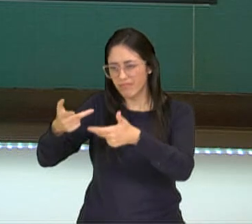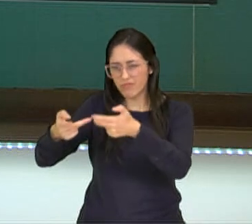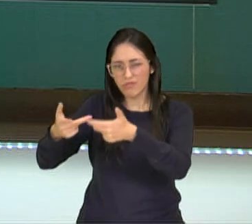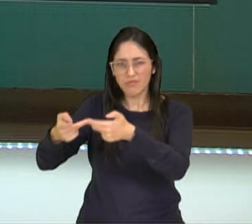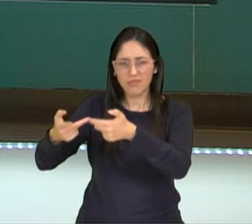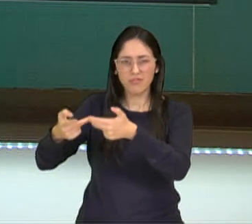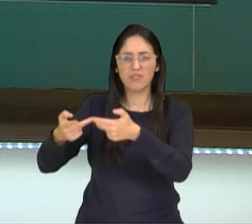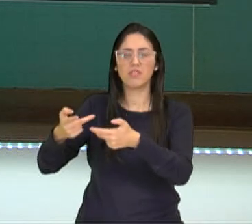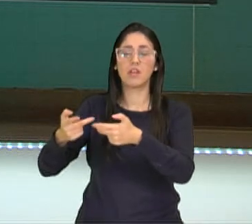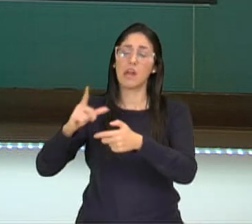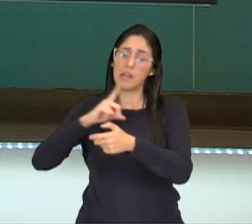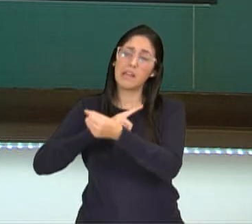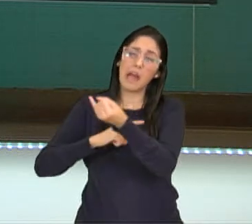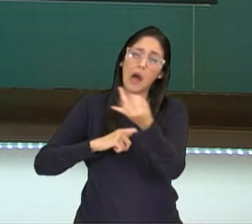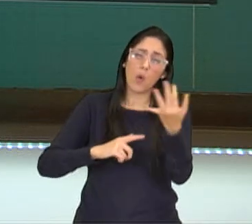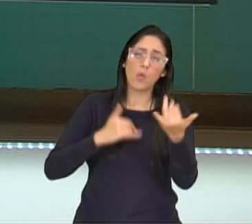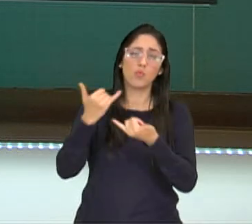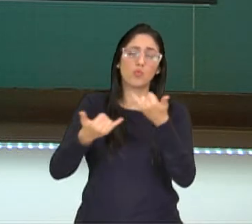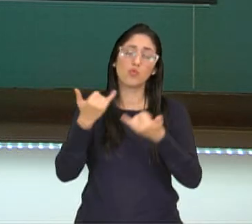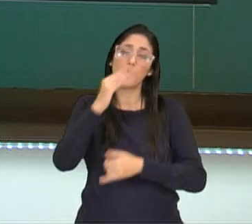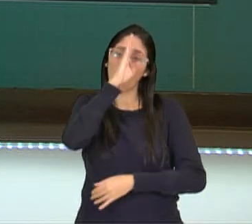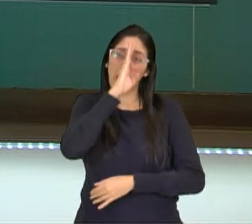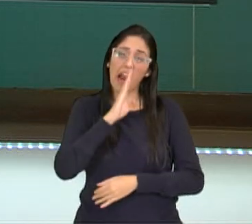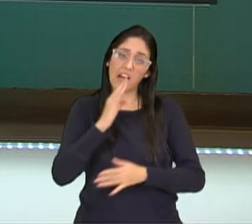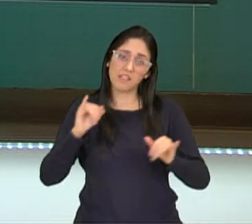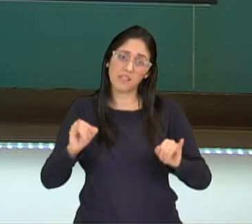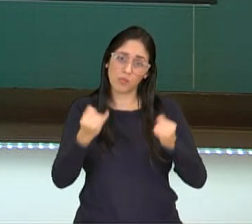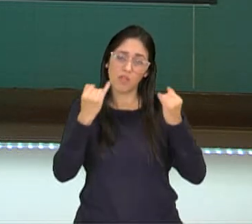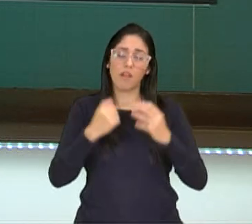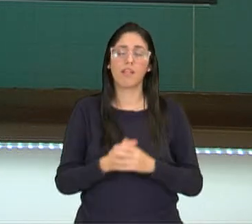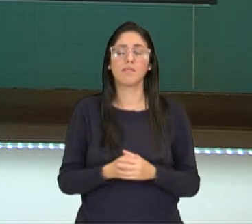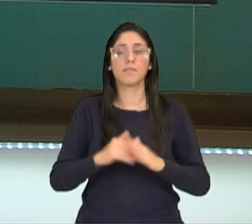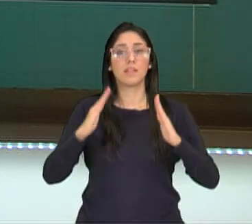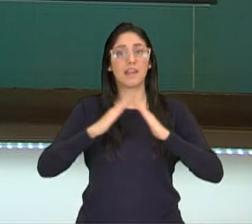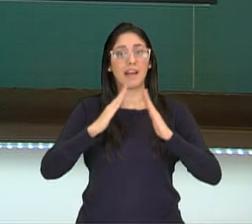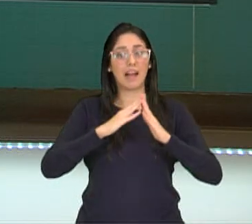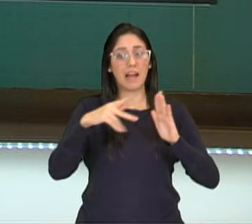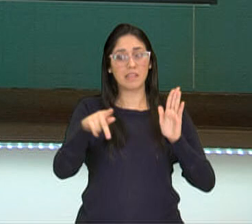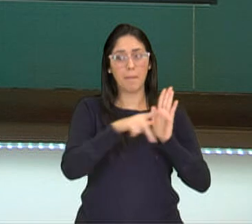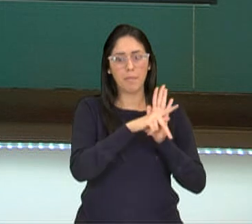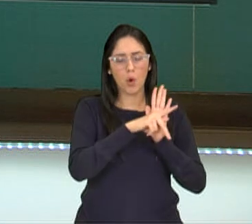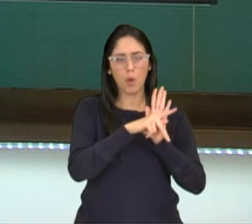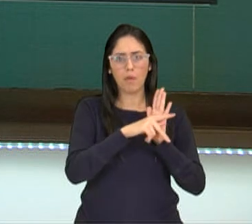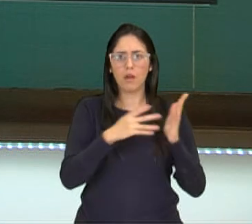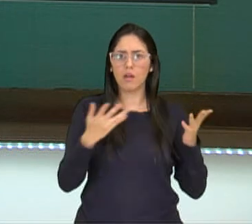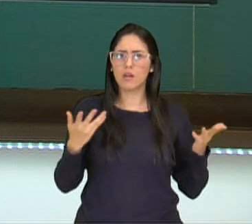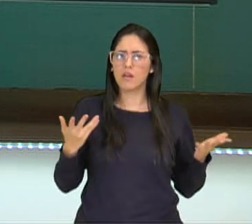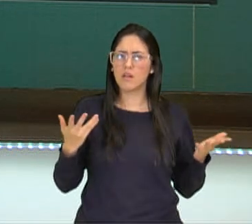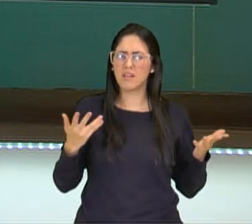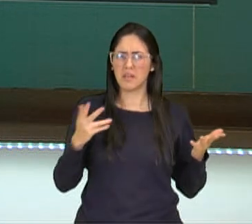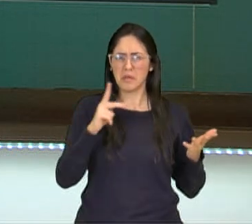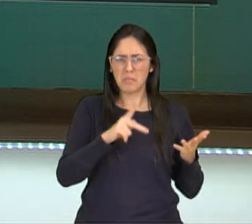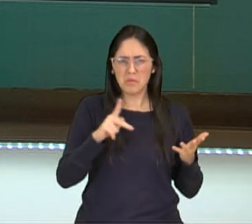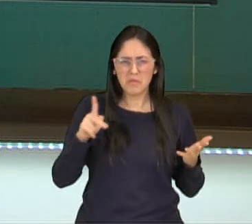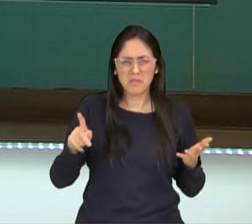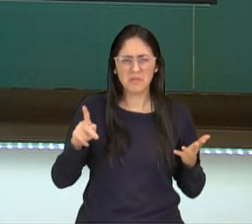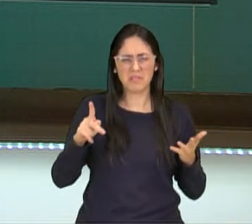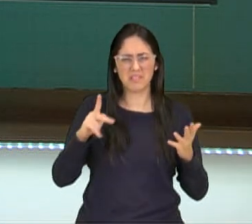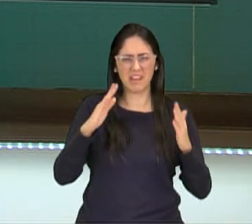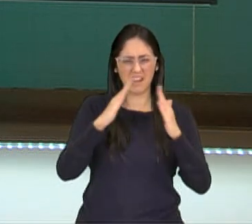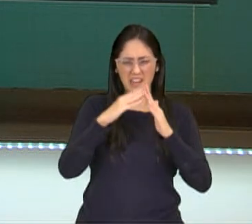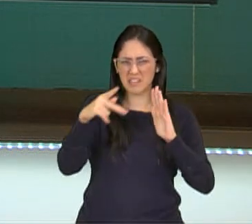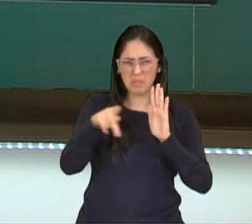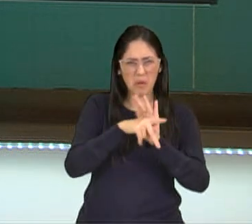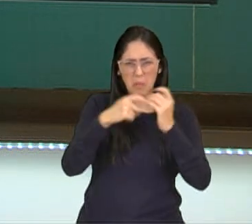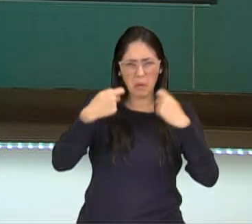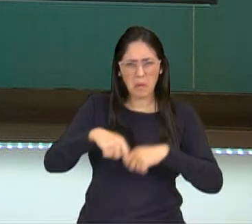jogo que é de graça, né? Free. Casa própria. Opa, mas casa própria, professor, não é uma necessidade?